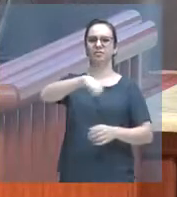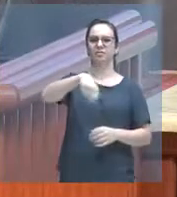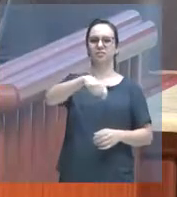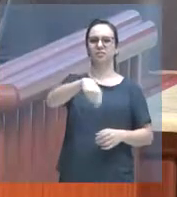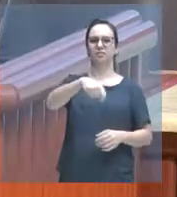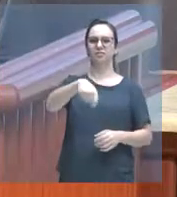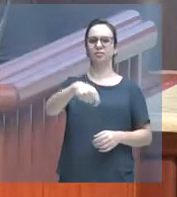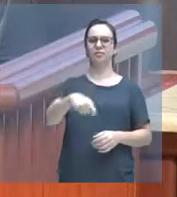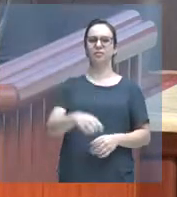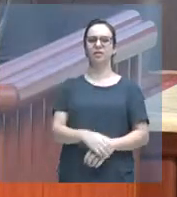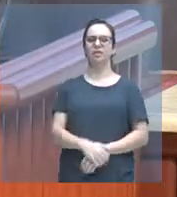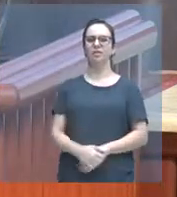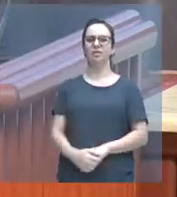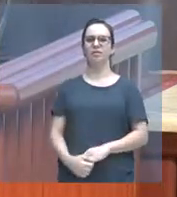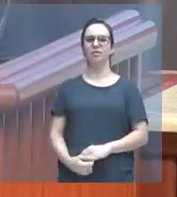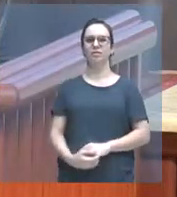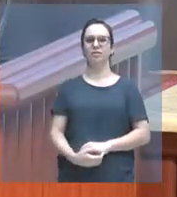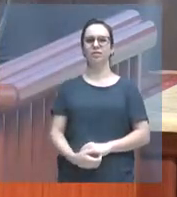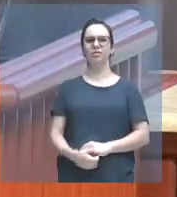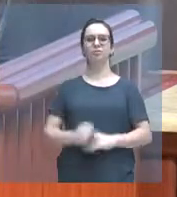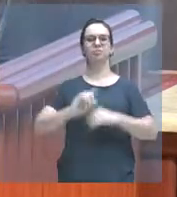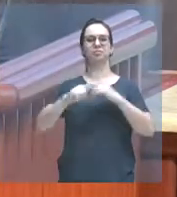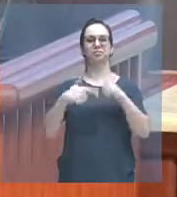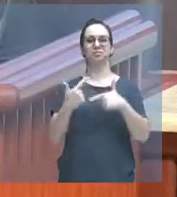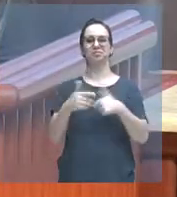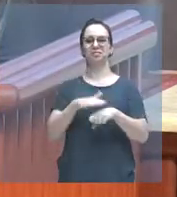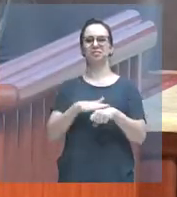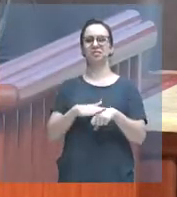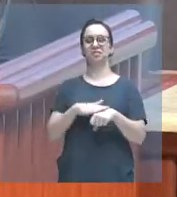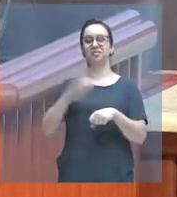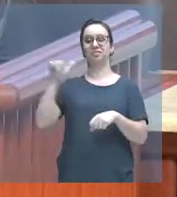tá? Depois a gente vai conversar lá fora.